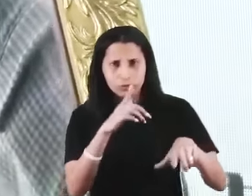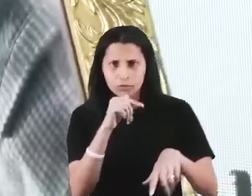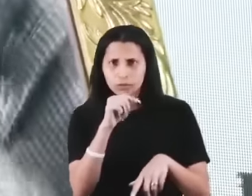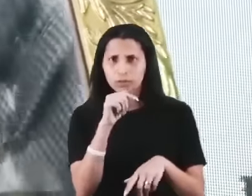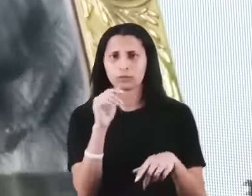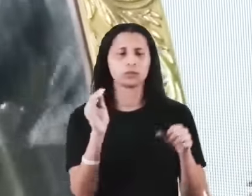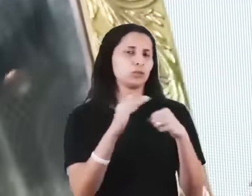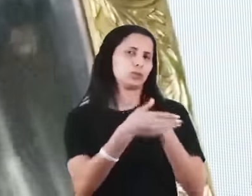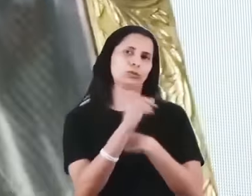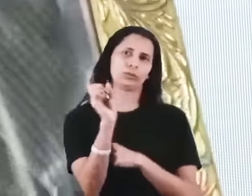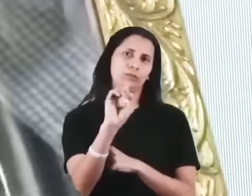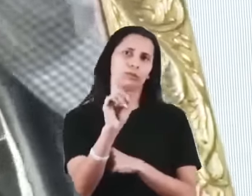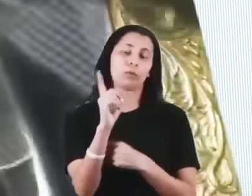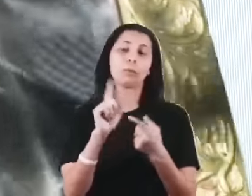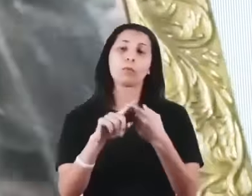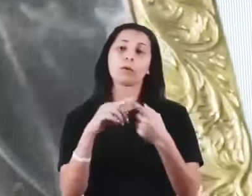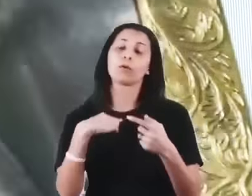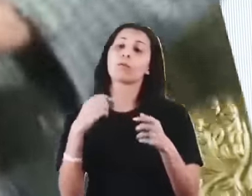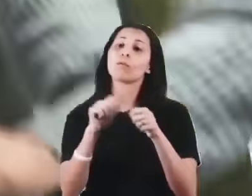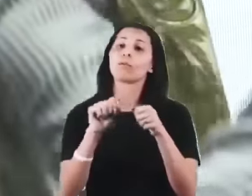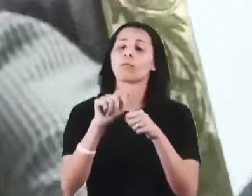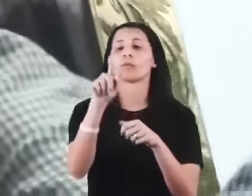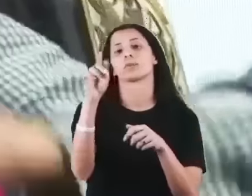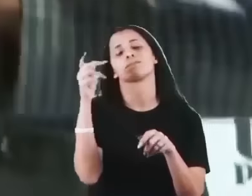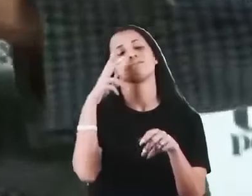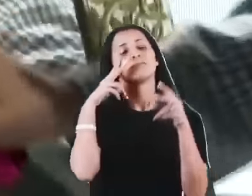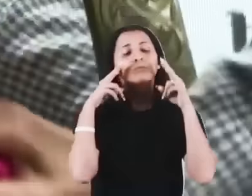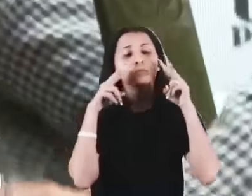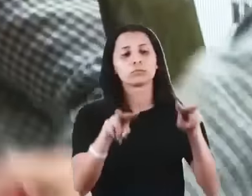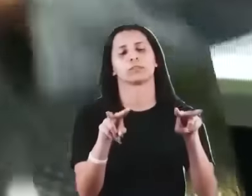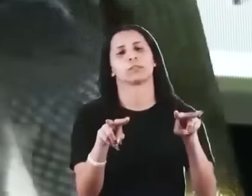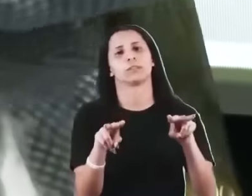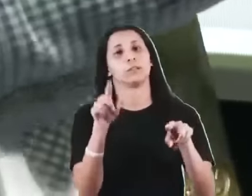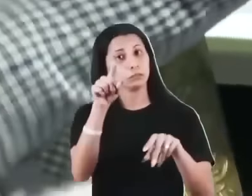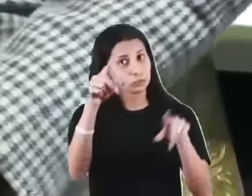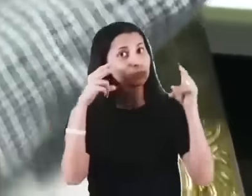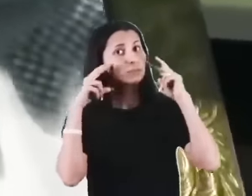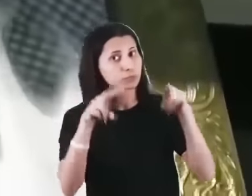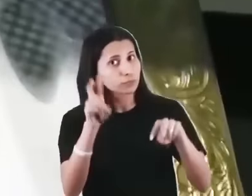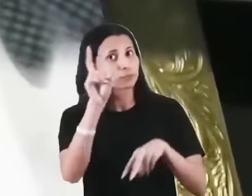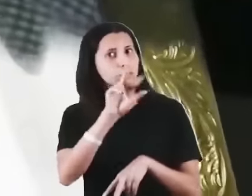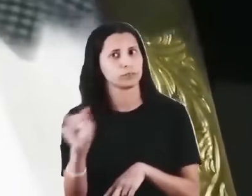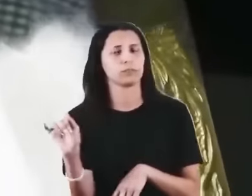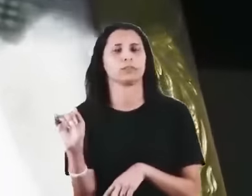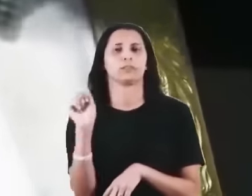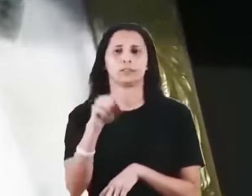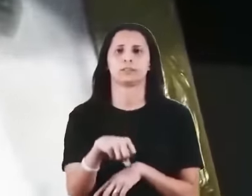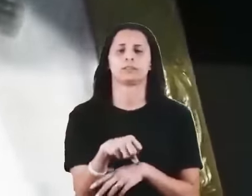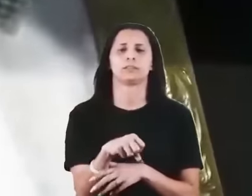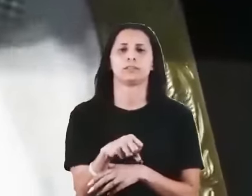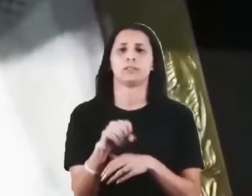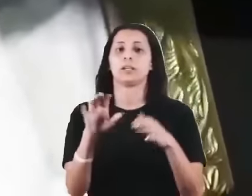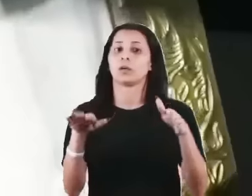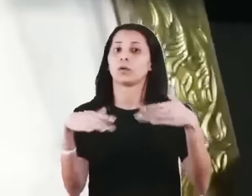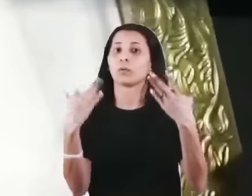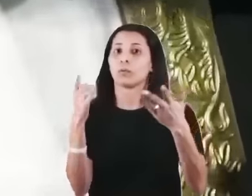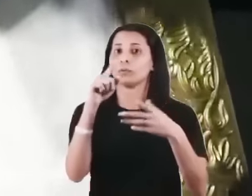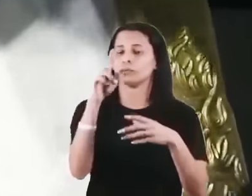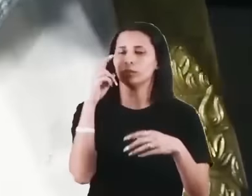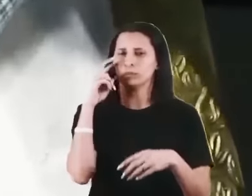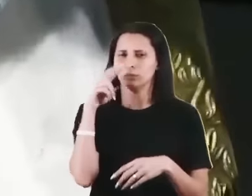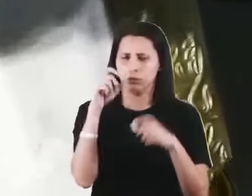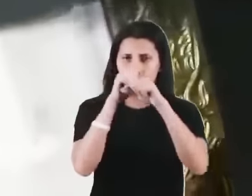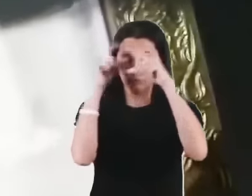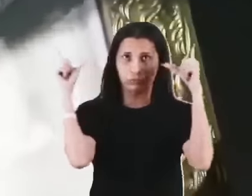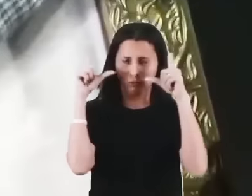esconde não porque eu faço você enxergar você vai ver bom e quando você abrir